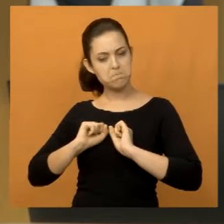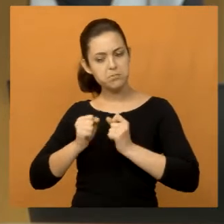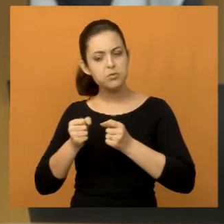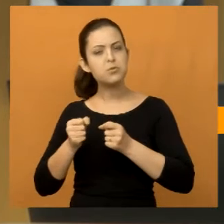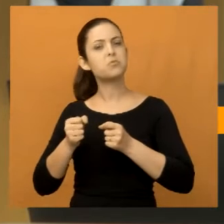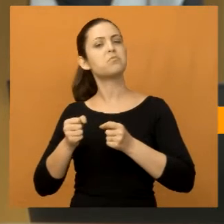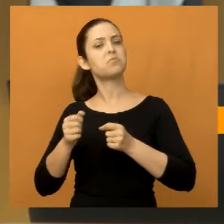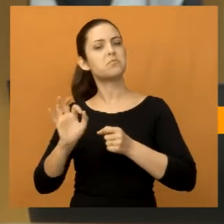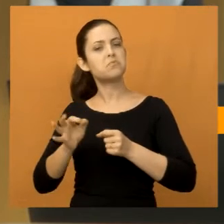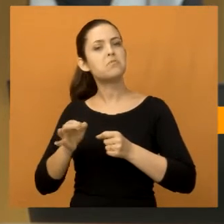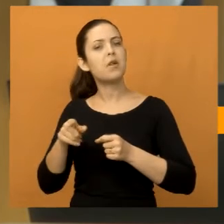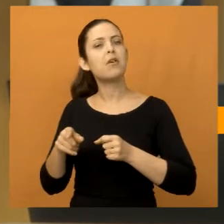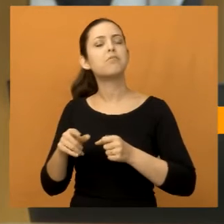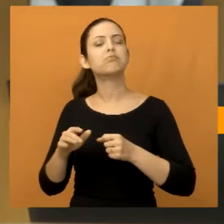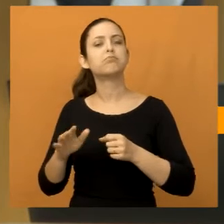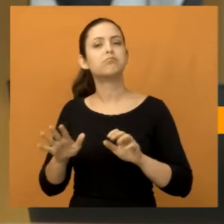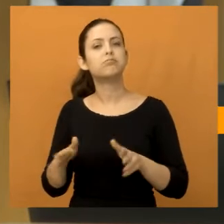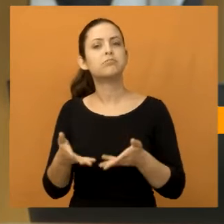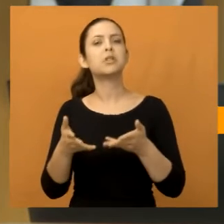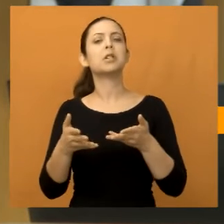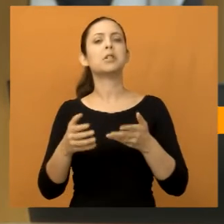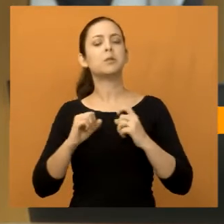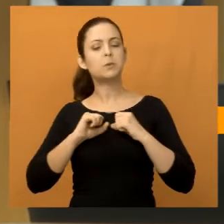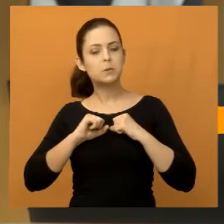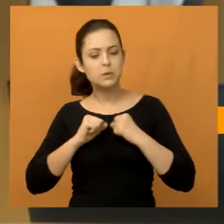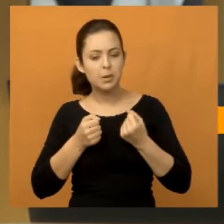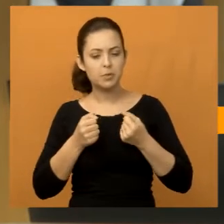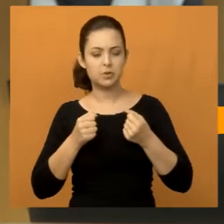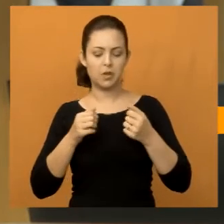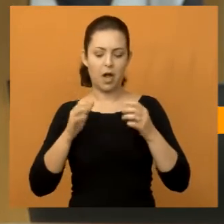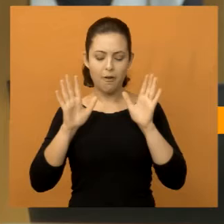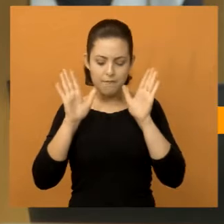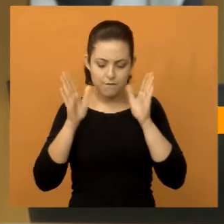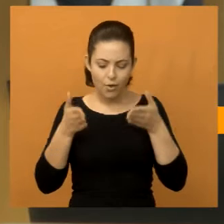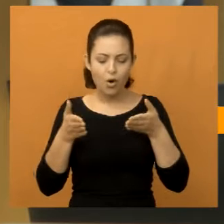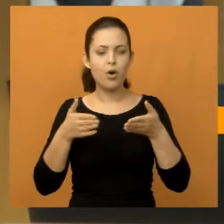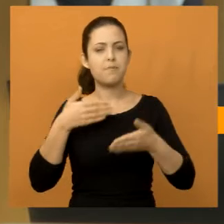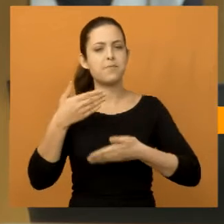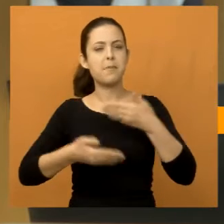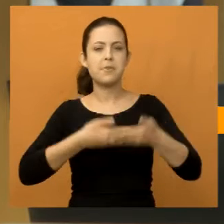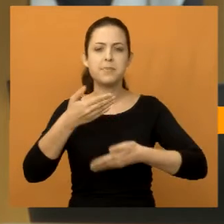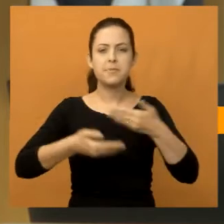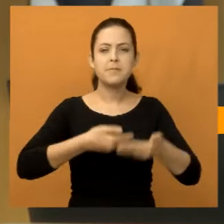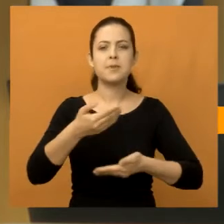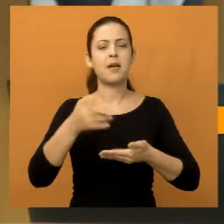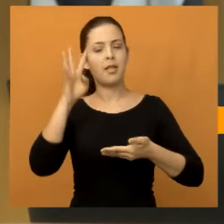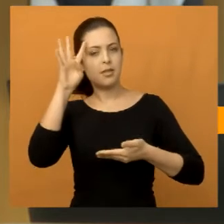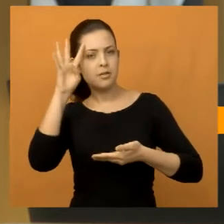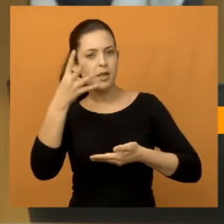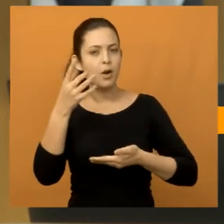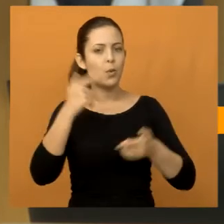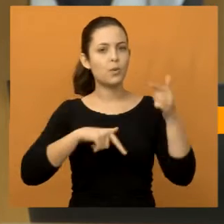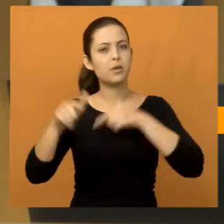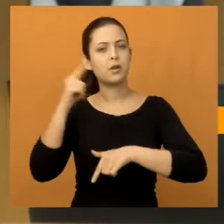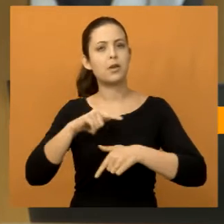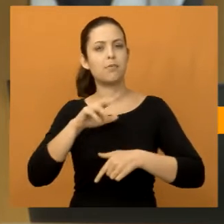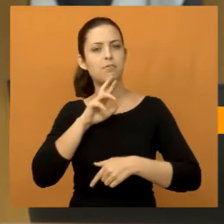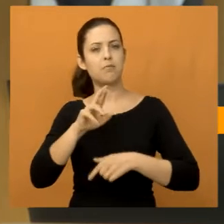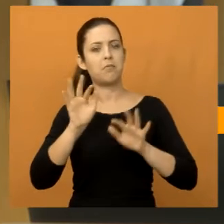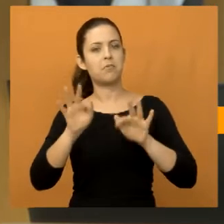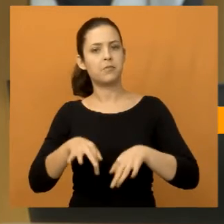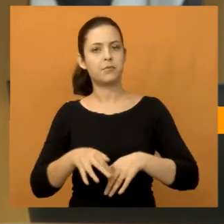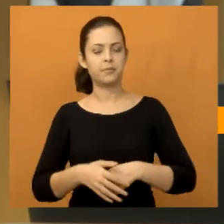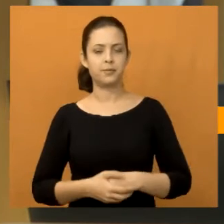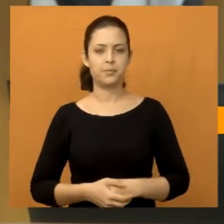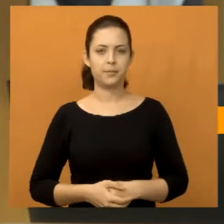com certeza, eles vão lá se debruçar em cima dessa CPI, desse processo, para que tenhamos aí, em breve,